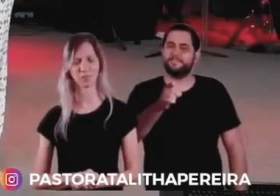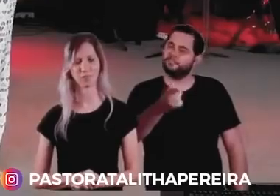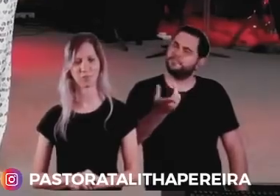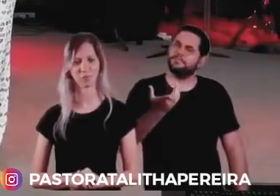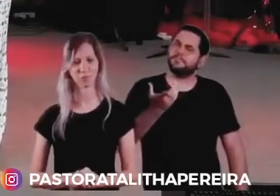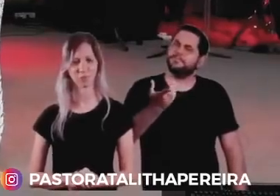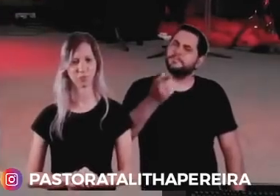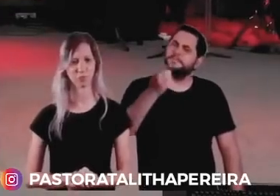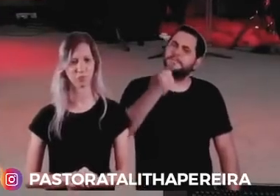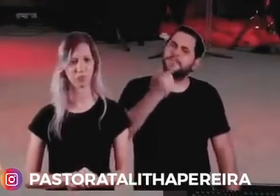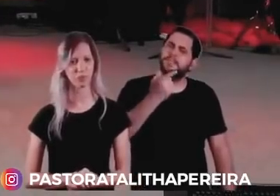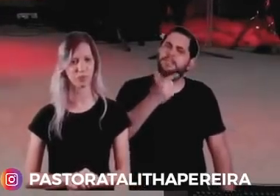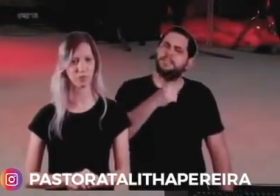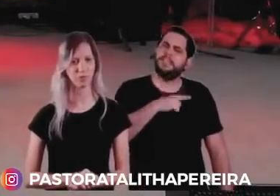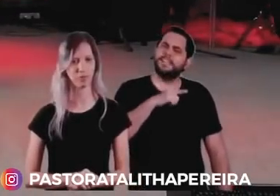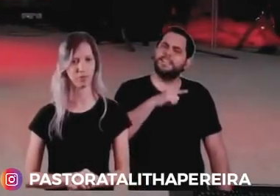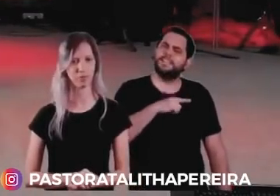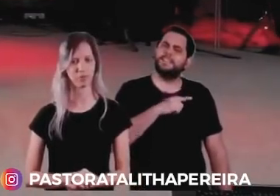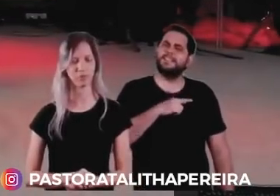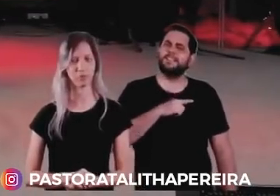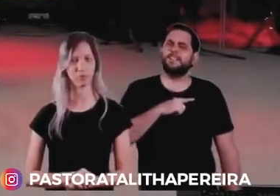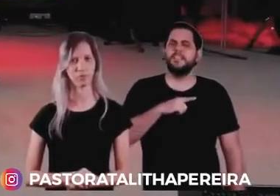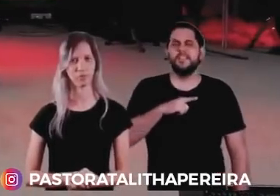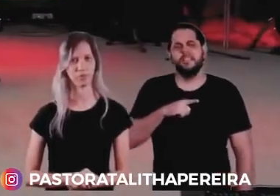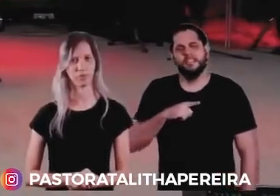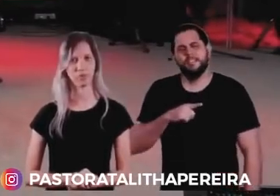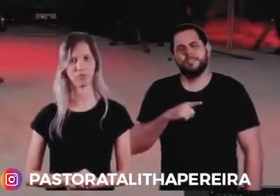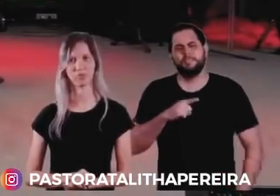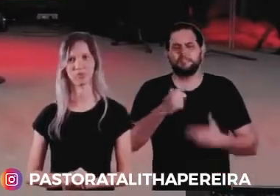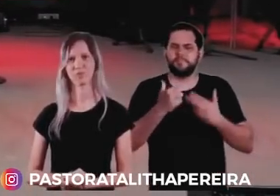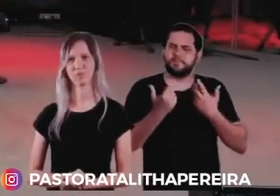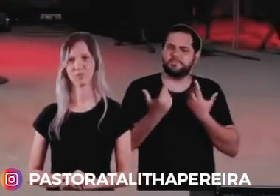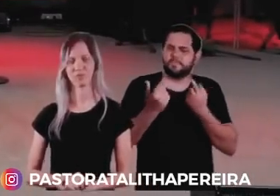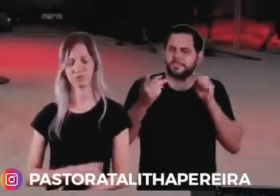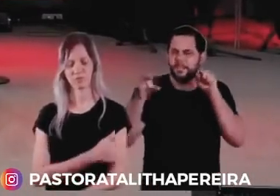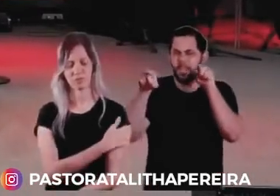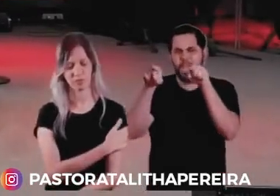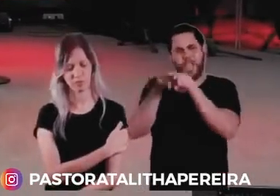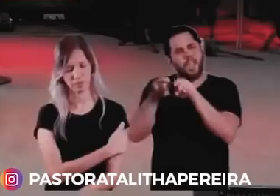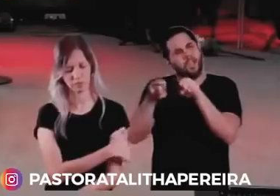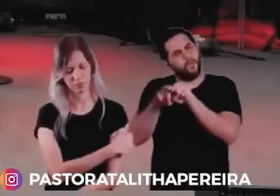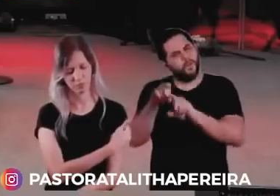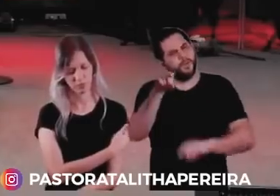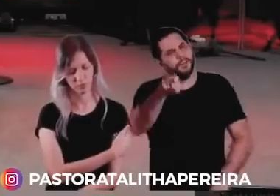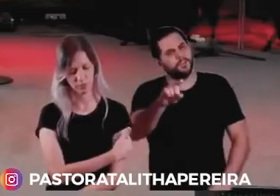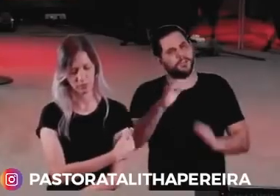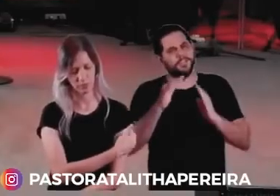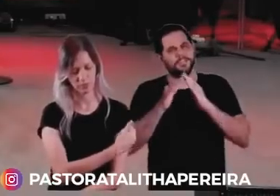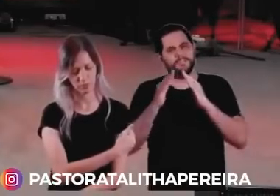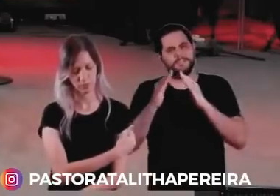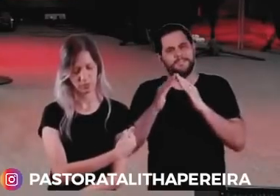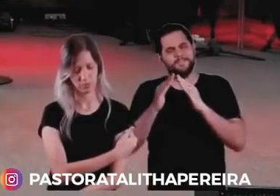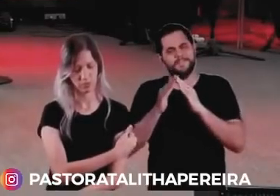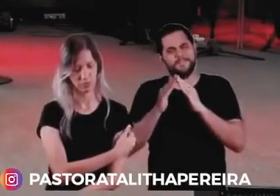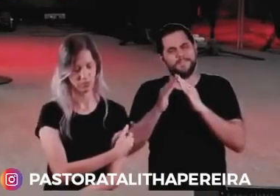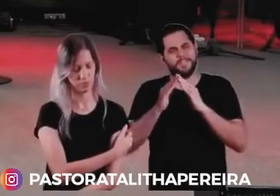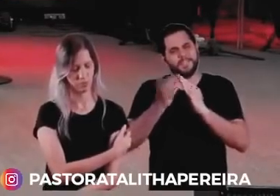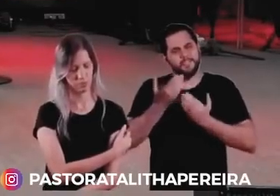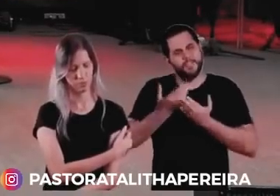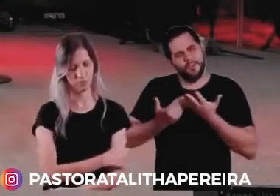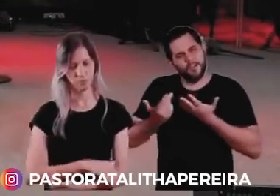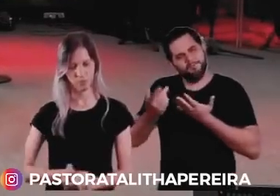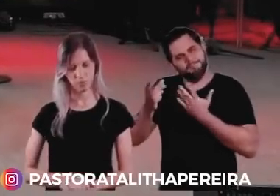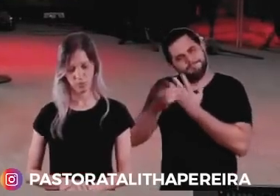Será que algo pode ter coincidido com o seu lar, o seu